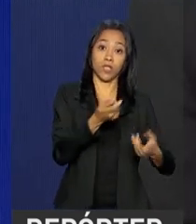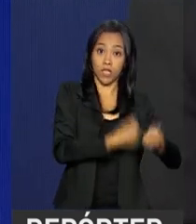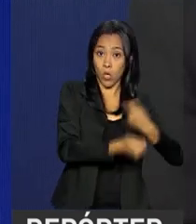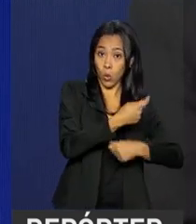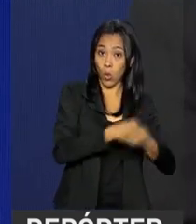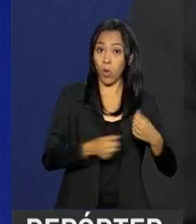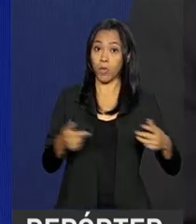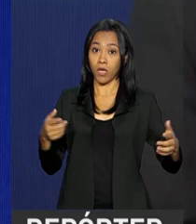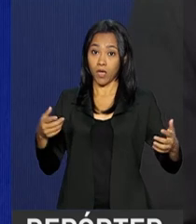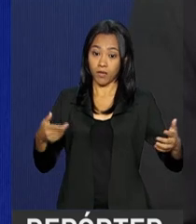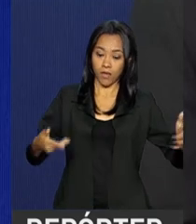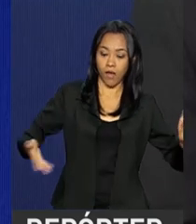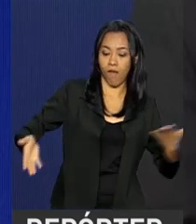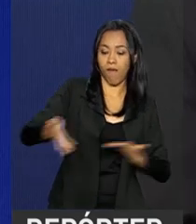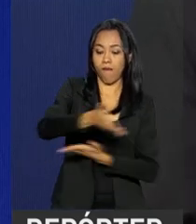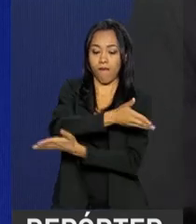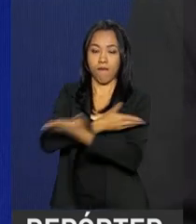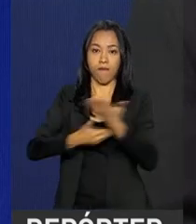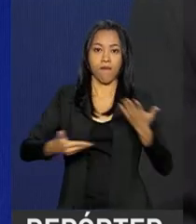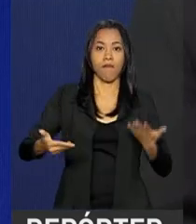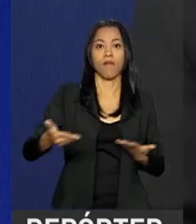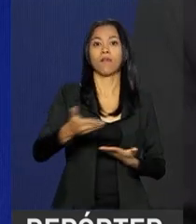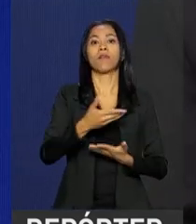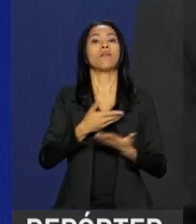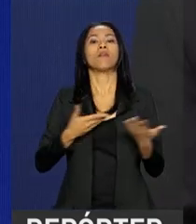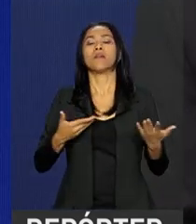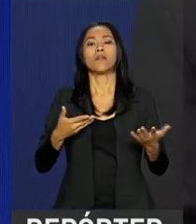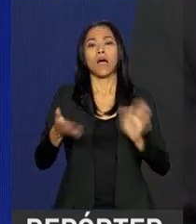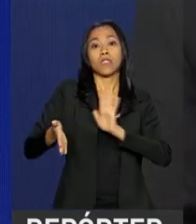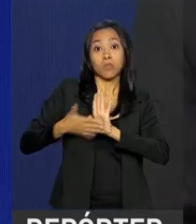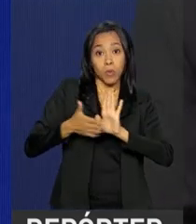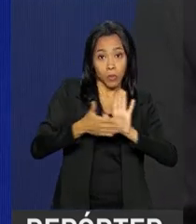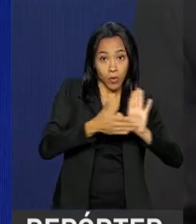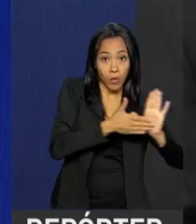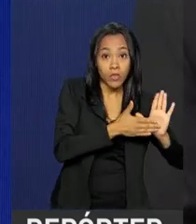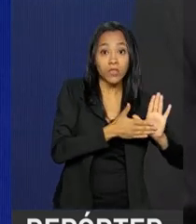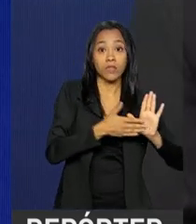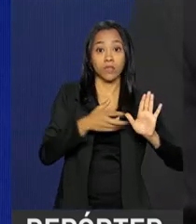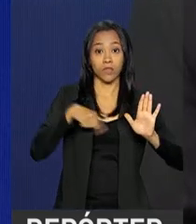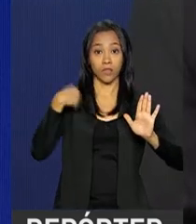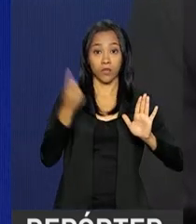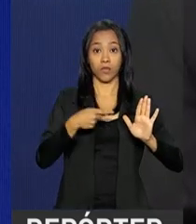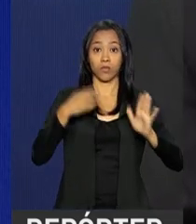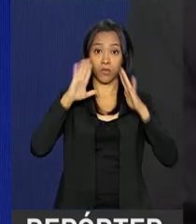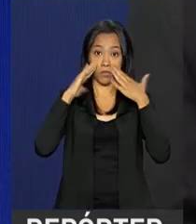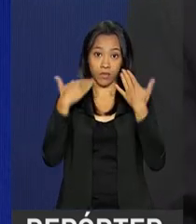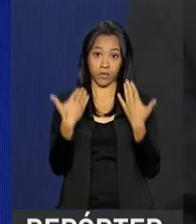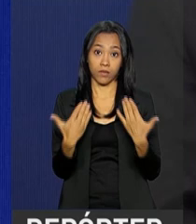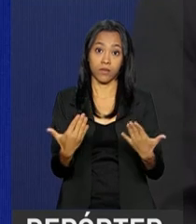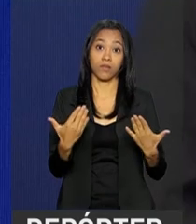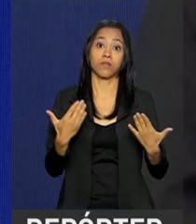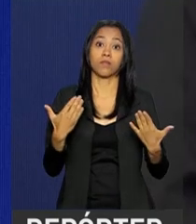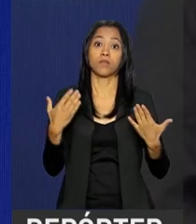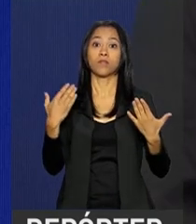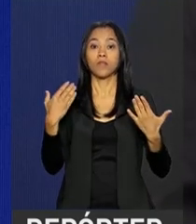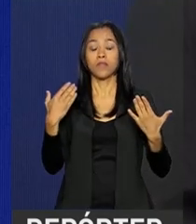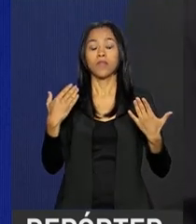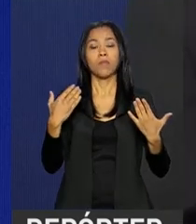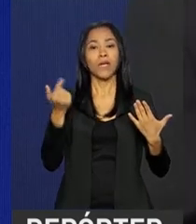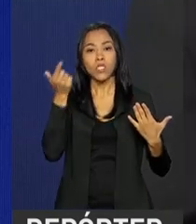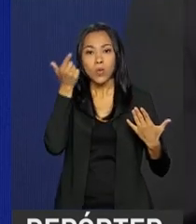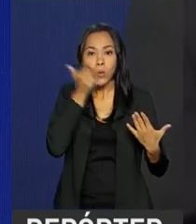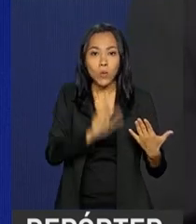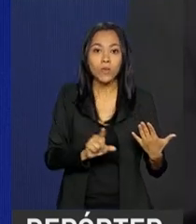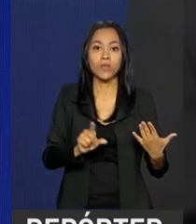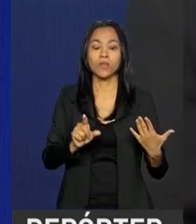em que não há alternativa à agenda de reformas que estamos promovendo. O espaço para uma